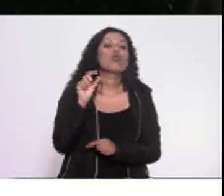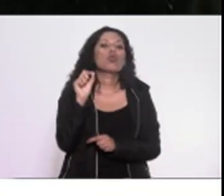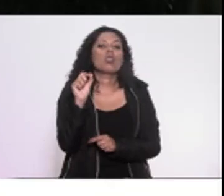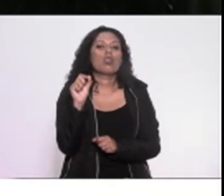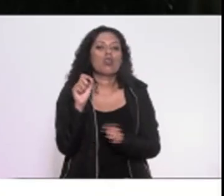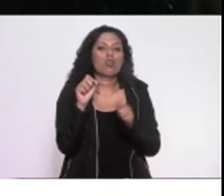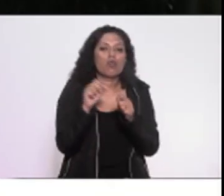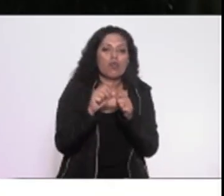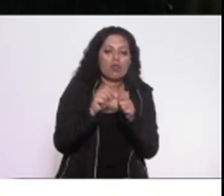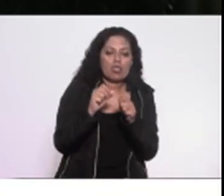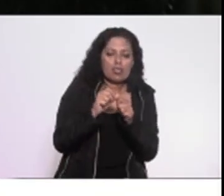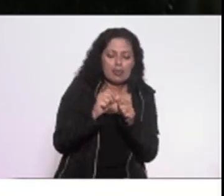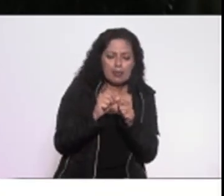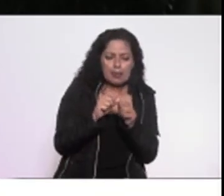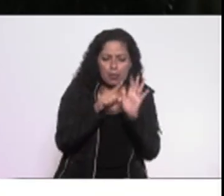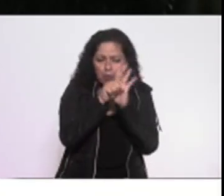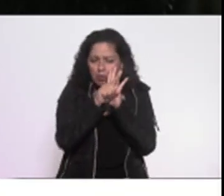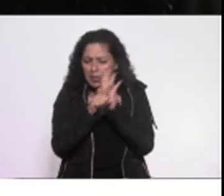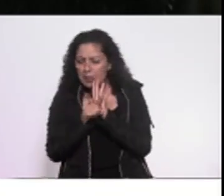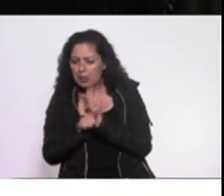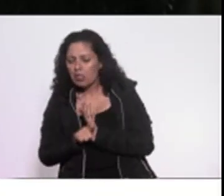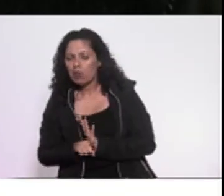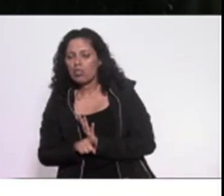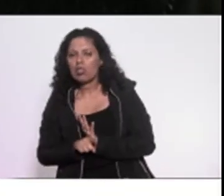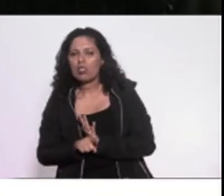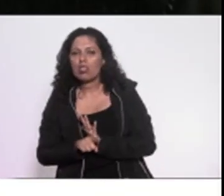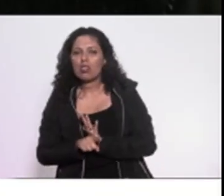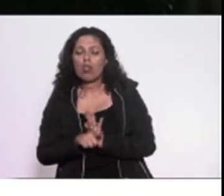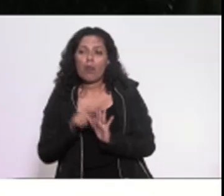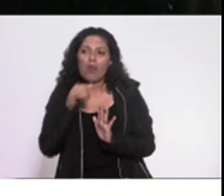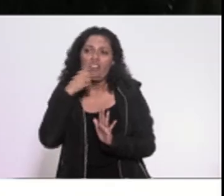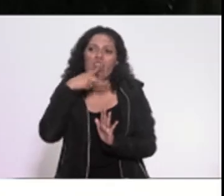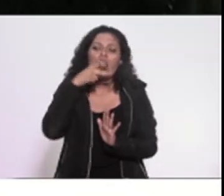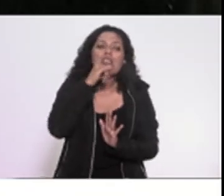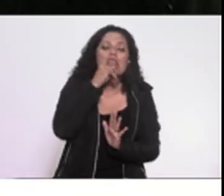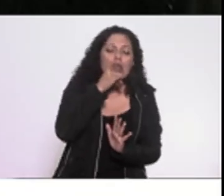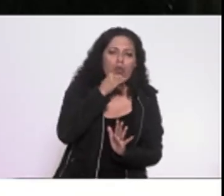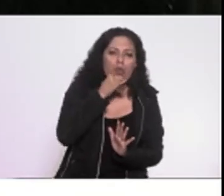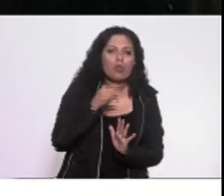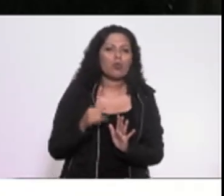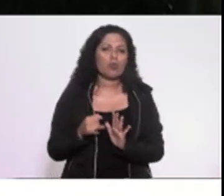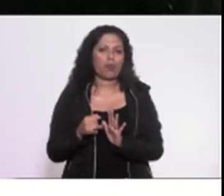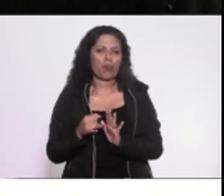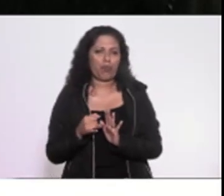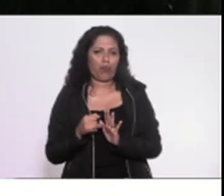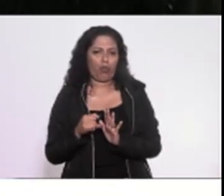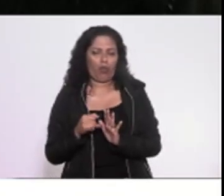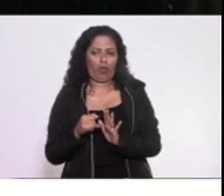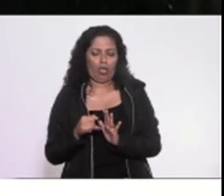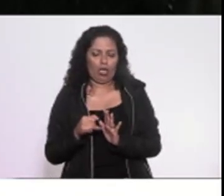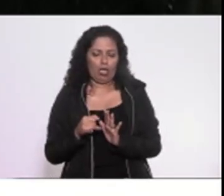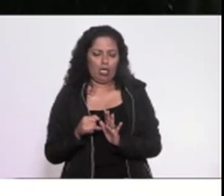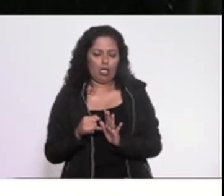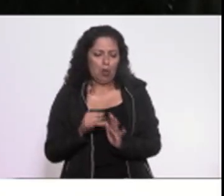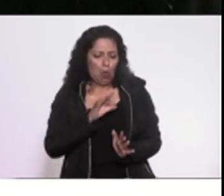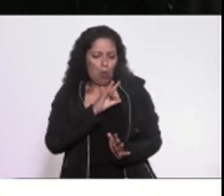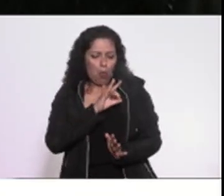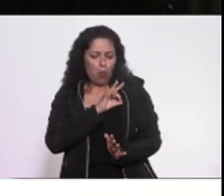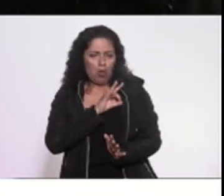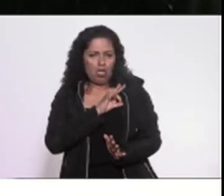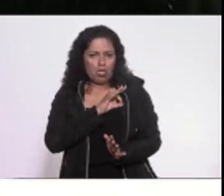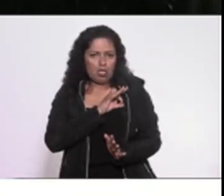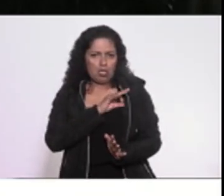algum tipo de monitoramento para dizer, por exemplo, né, com o advento da Patrulha Maria da Penha,